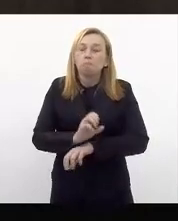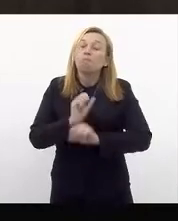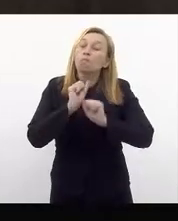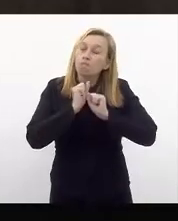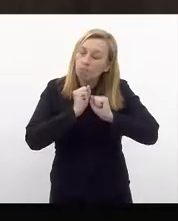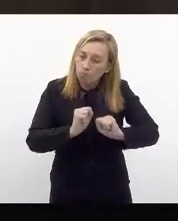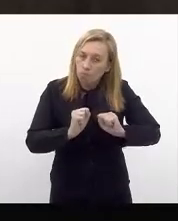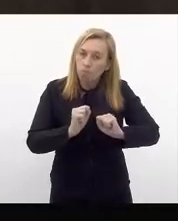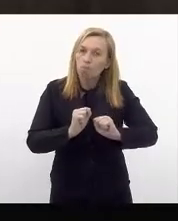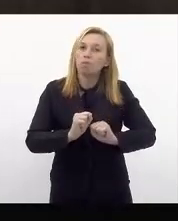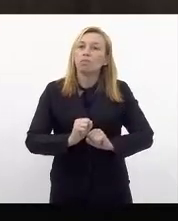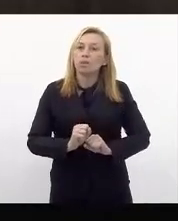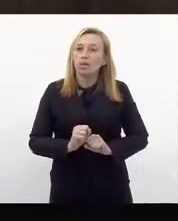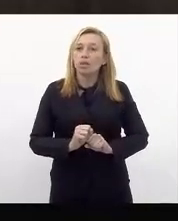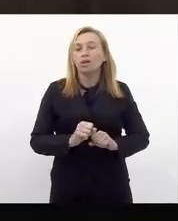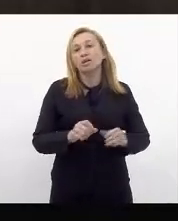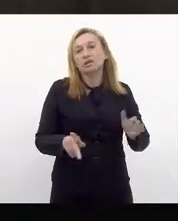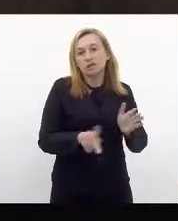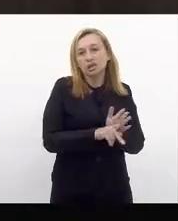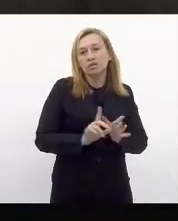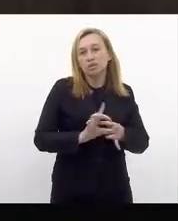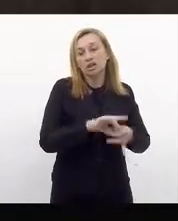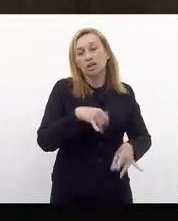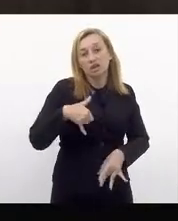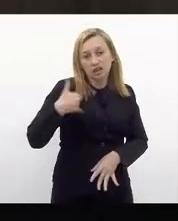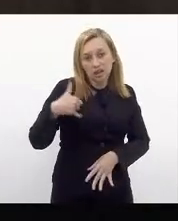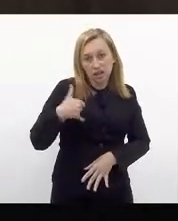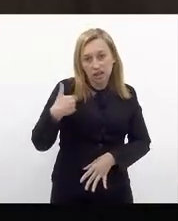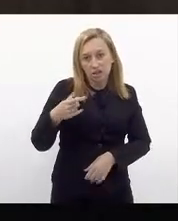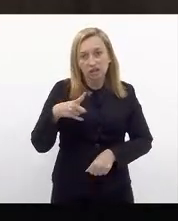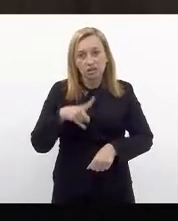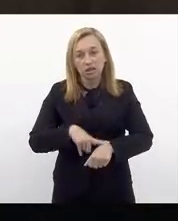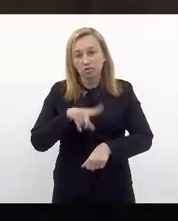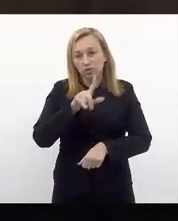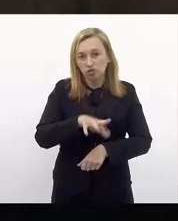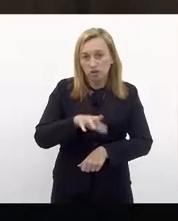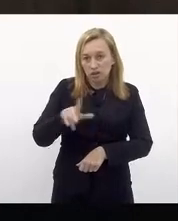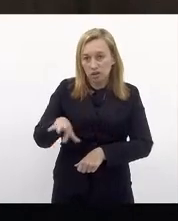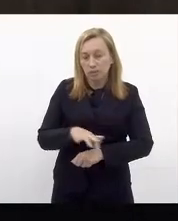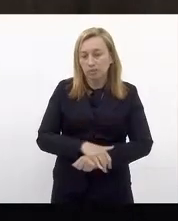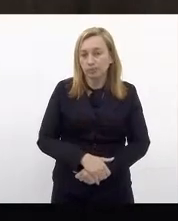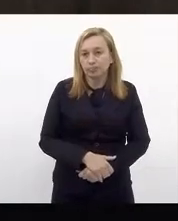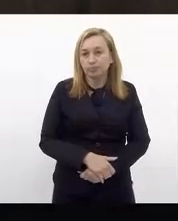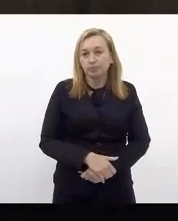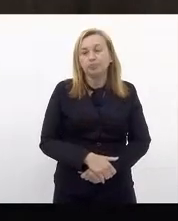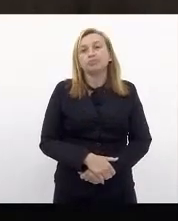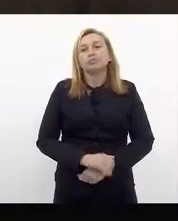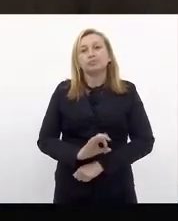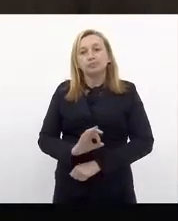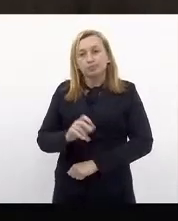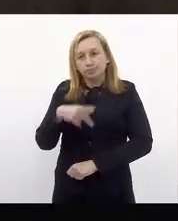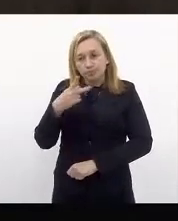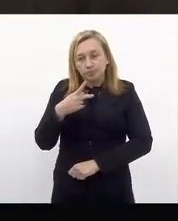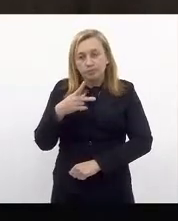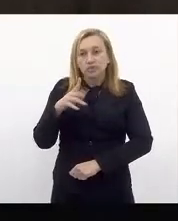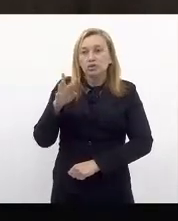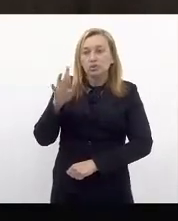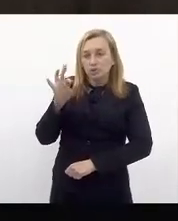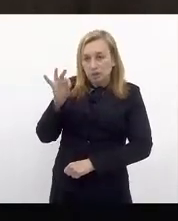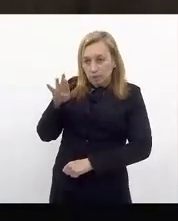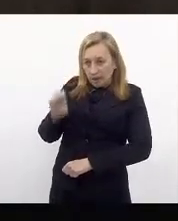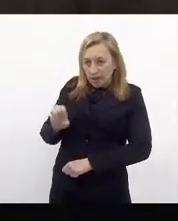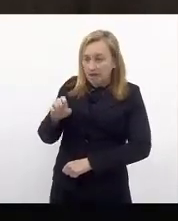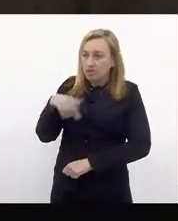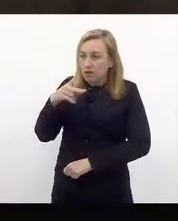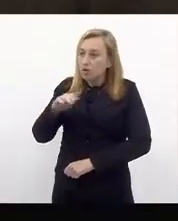pode fazer através de complementaridade e tempo diferenciado e ratificando o tem Berg falou